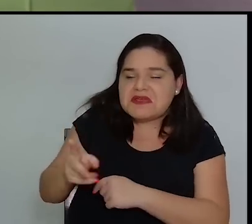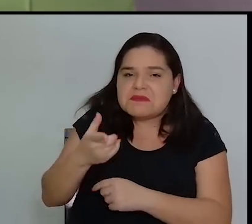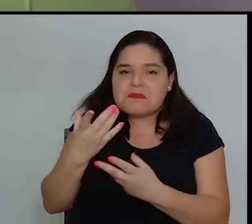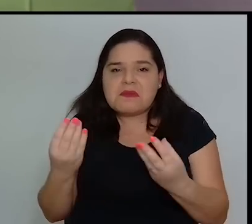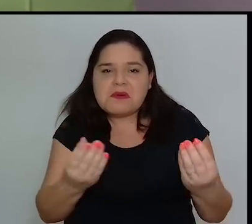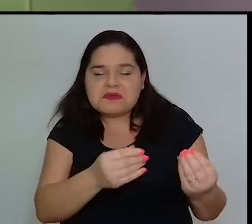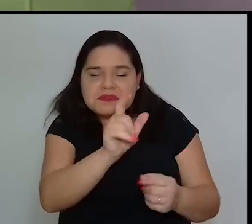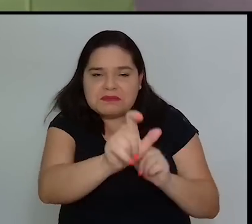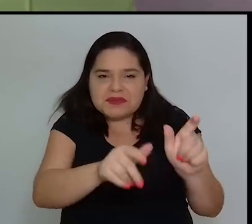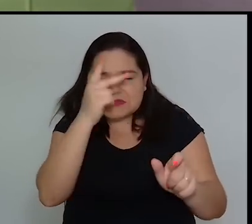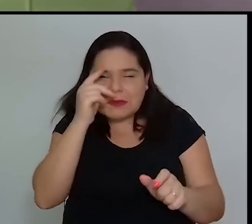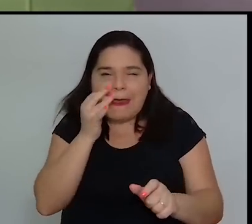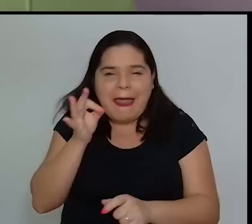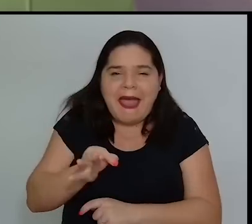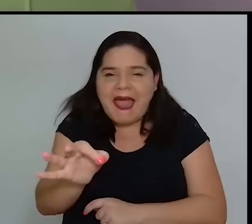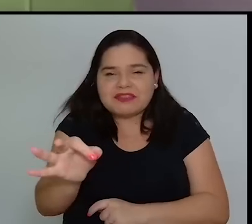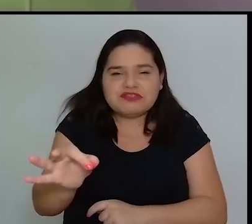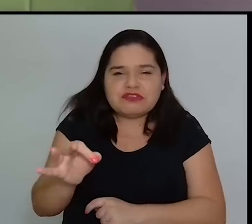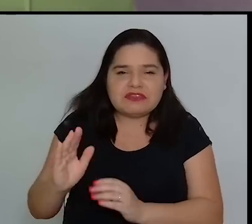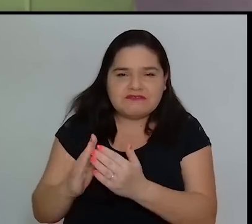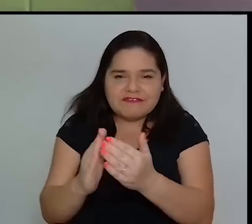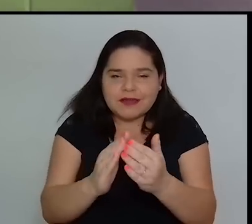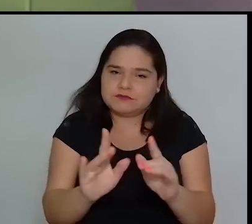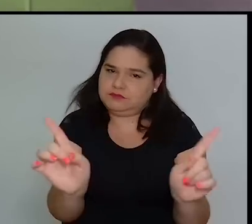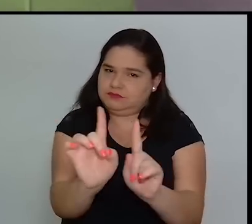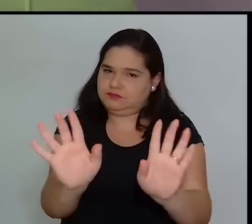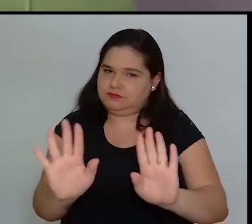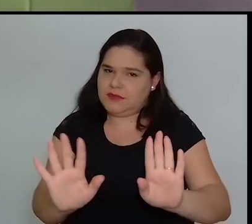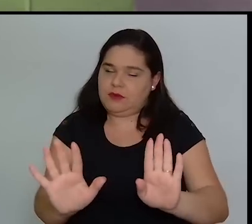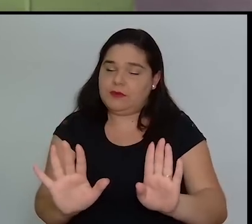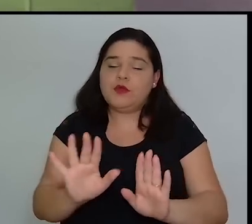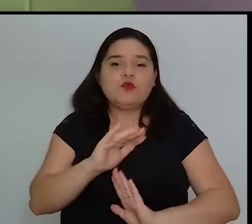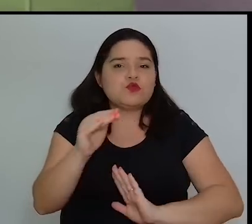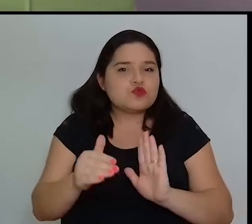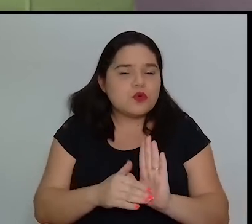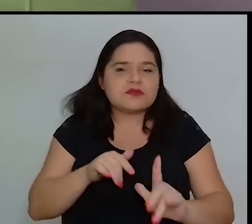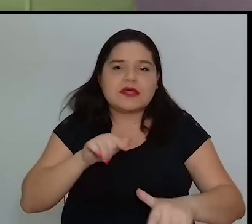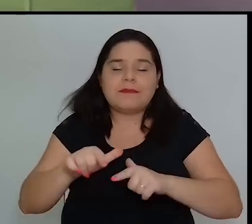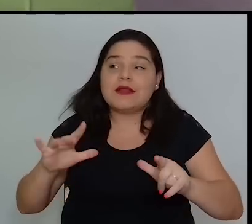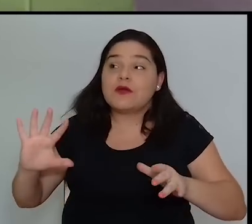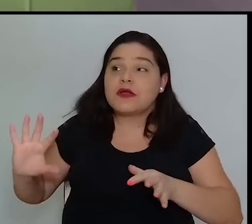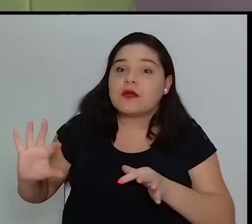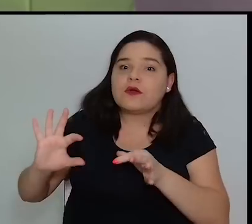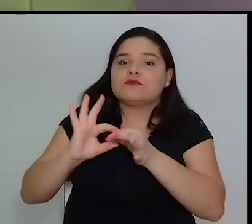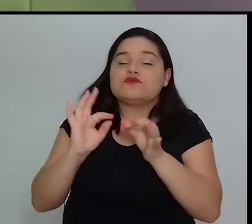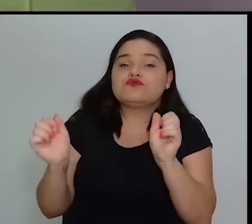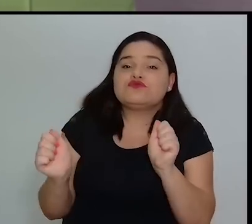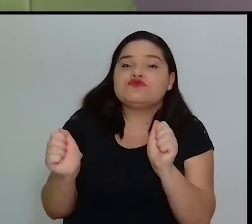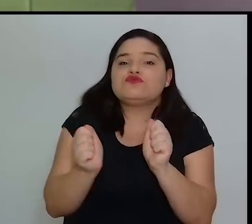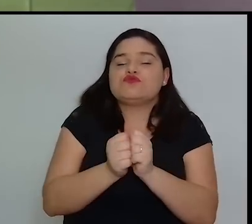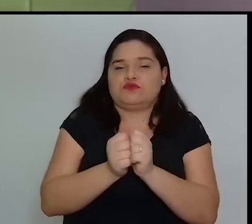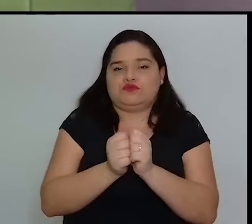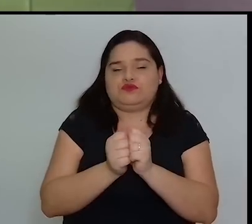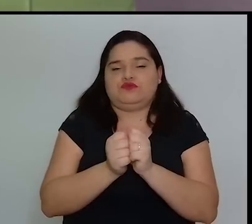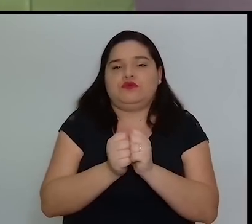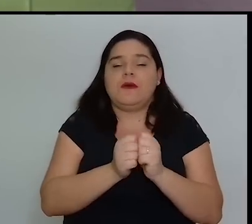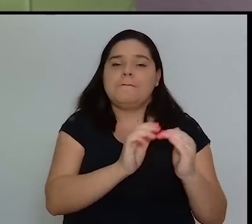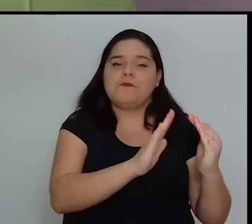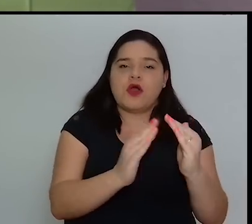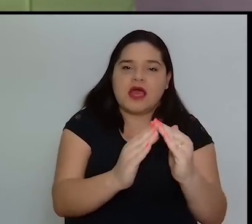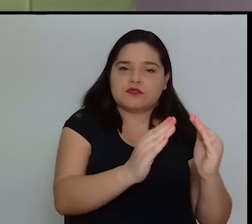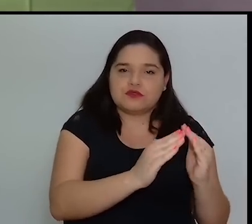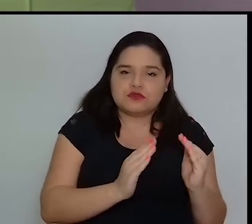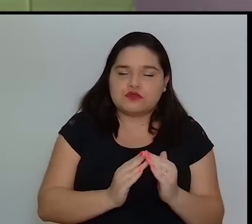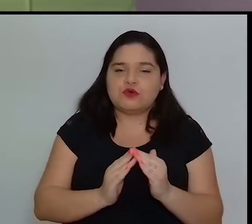então todos os trabalhos do data favela são juntos são filhos em conjunto com as lideranças da culpa em conjunto com os moradores de favela e